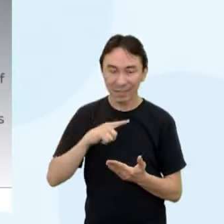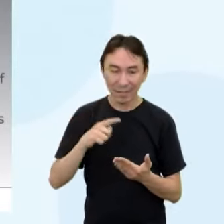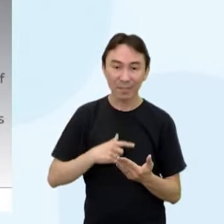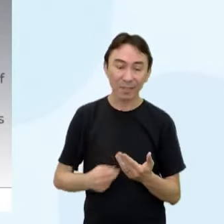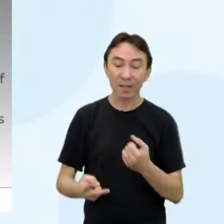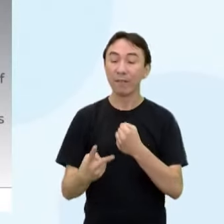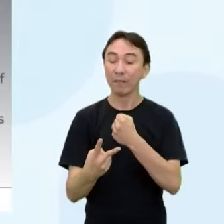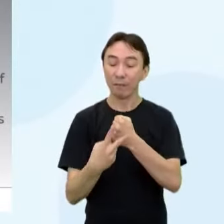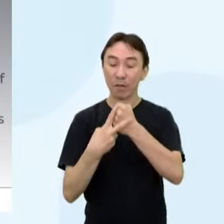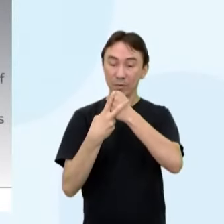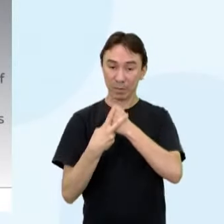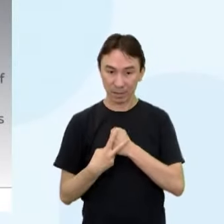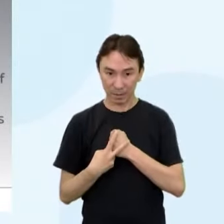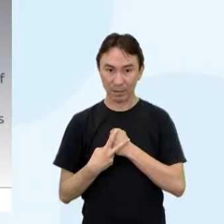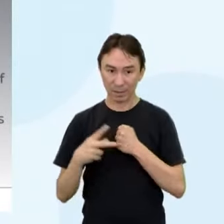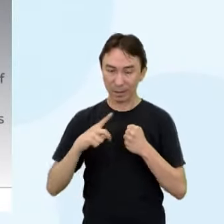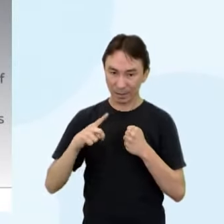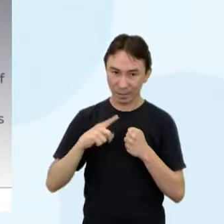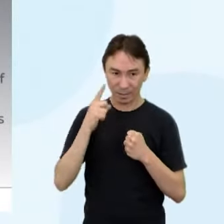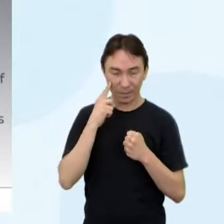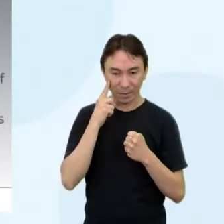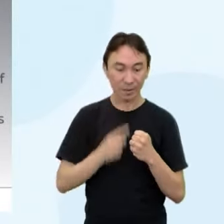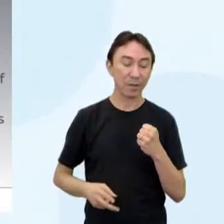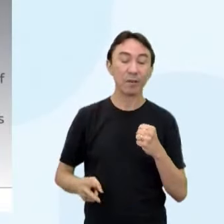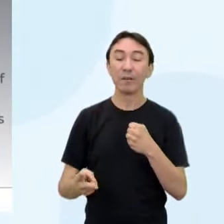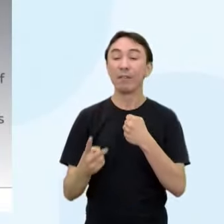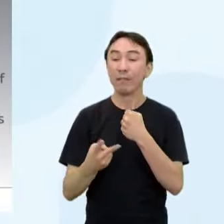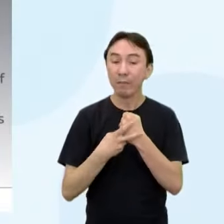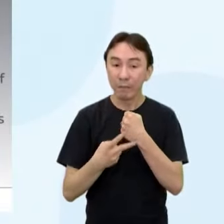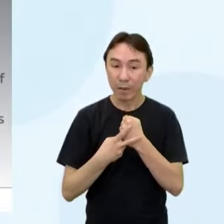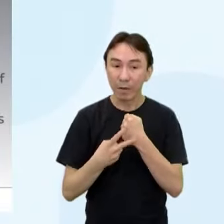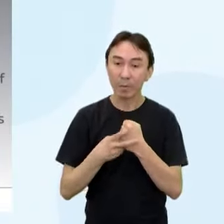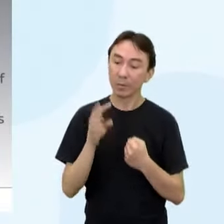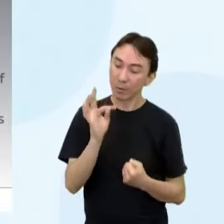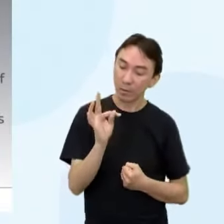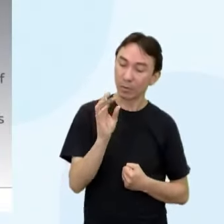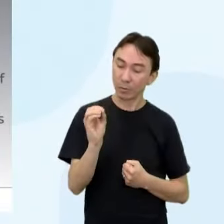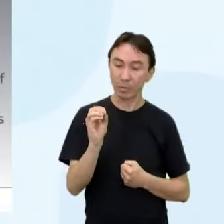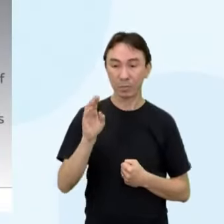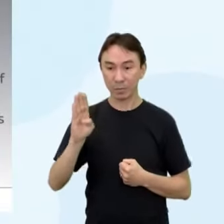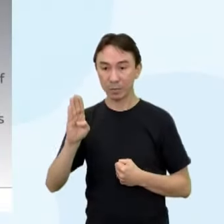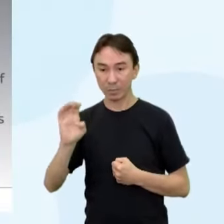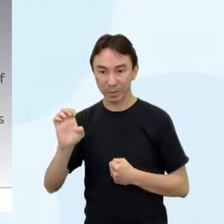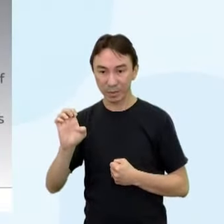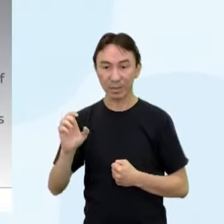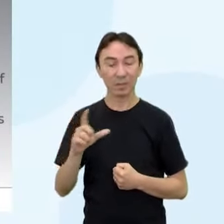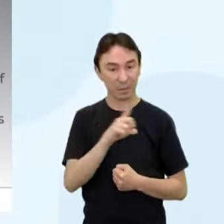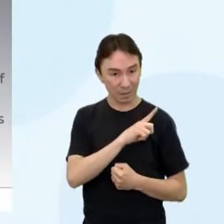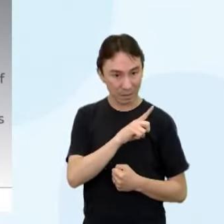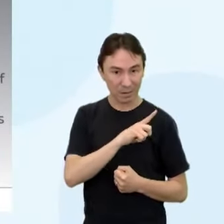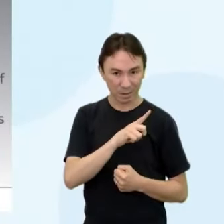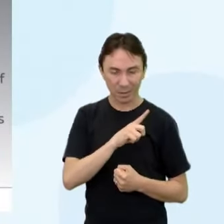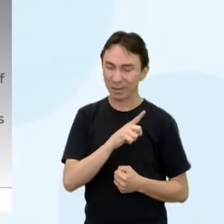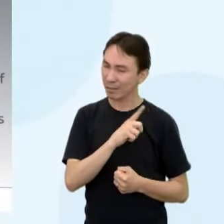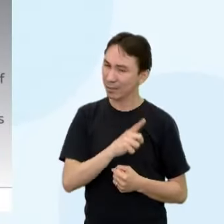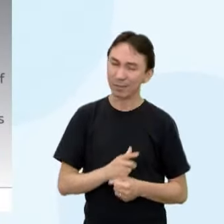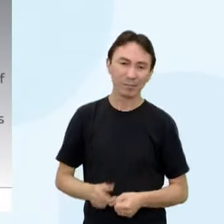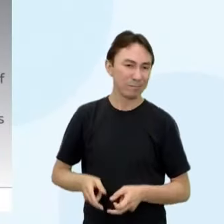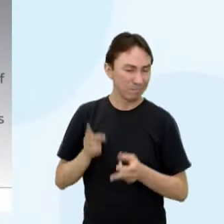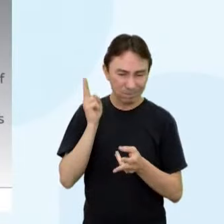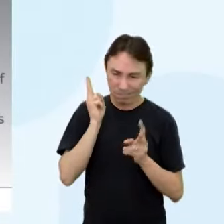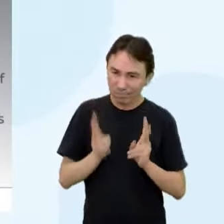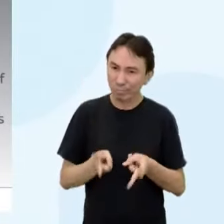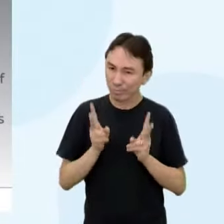verbo to be aqui no presente, né? Is está no presente, aquele verbo to be que nos acompanha sempre, Ed. Desde o começo e vai acompanhar para o resto da